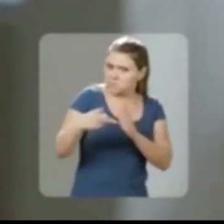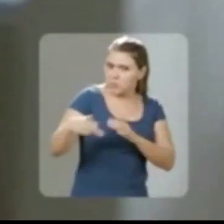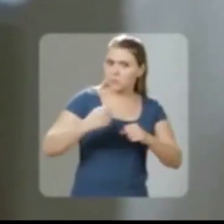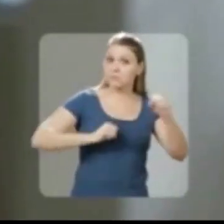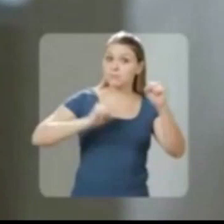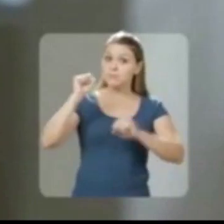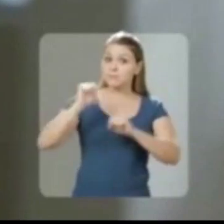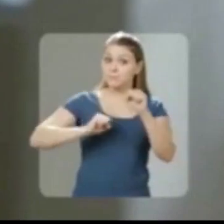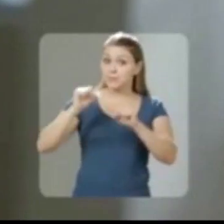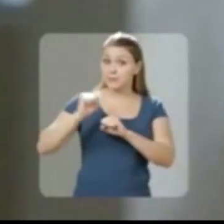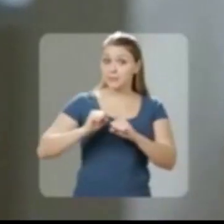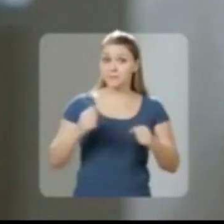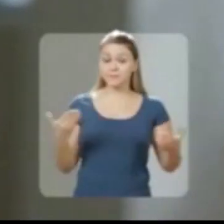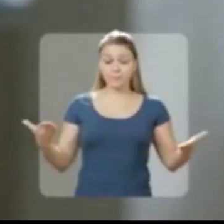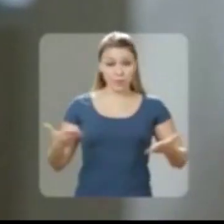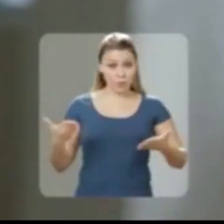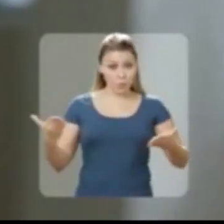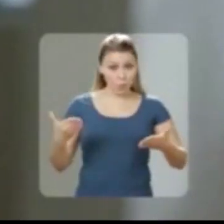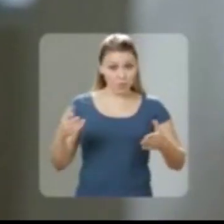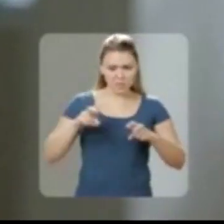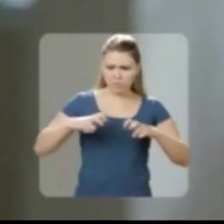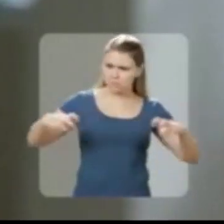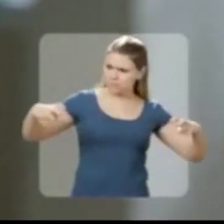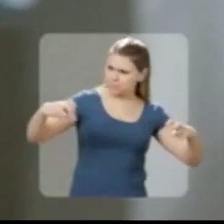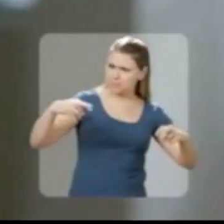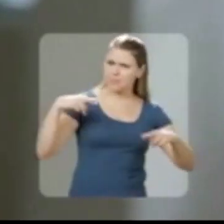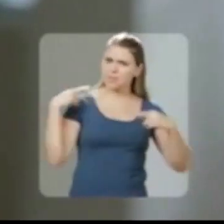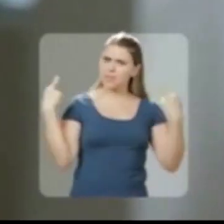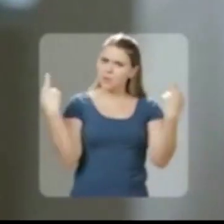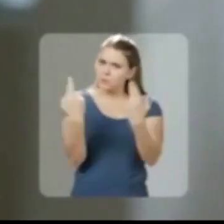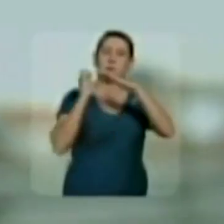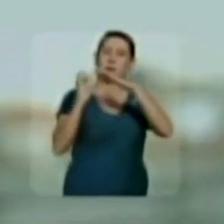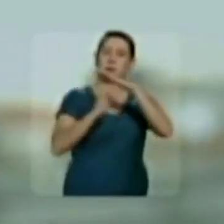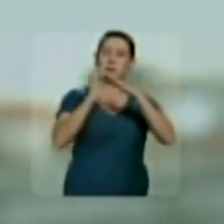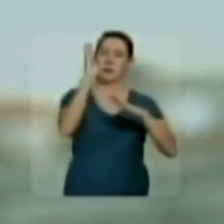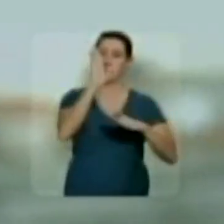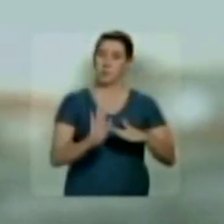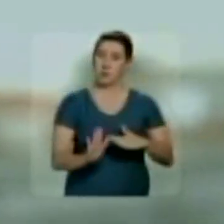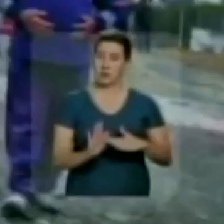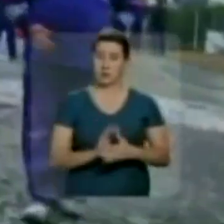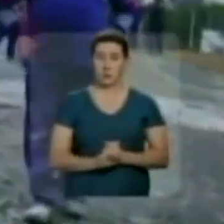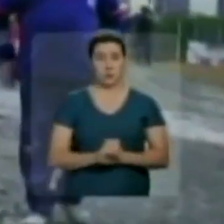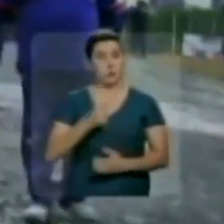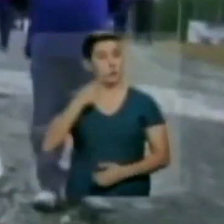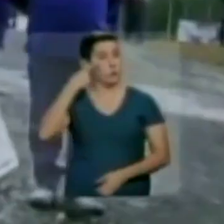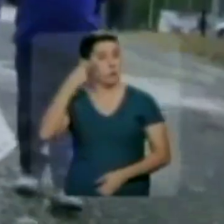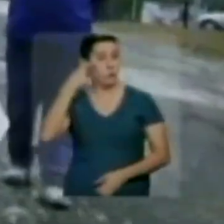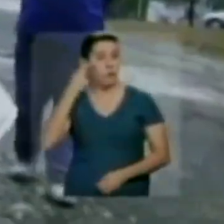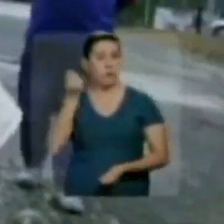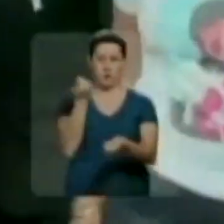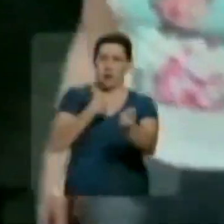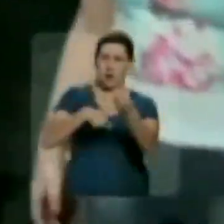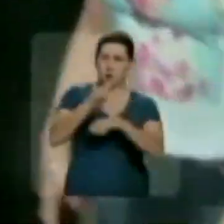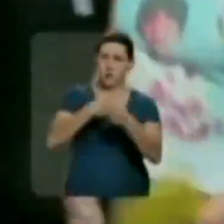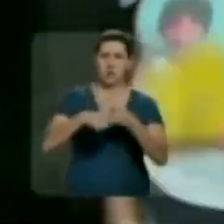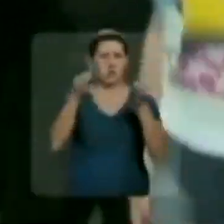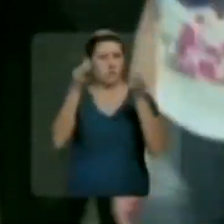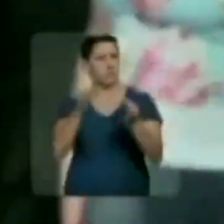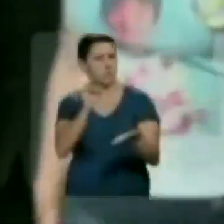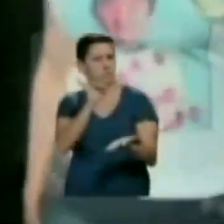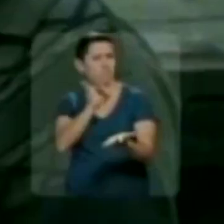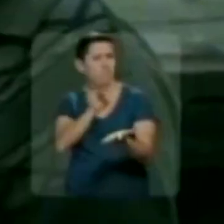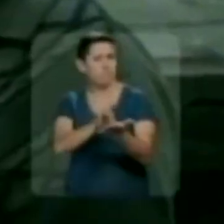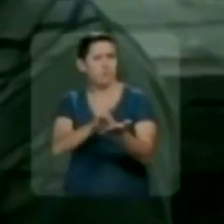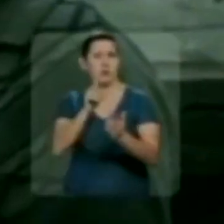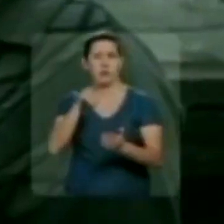prefeitura, embora a coligação que o elegeu tenha 13 partidos. As maiores resistências, Doria enfrentou em seu próprio